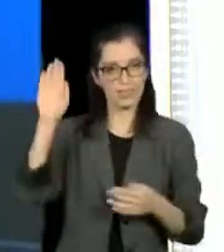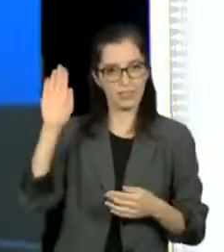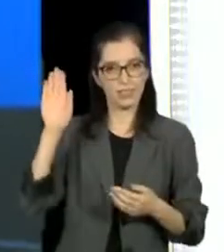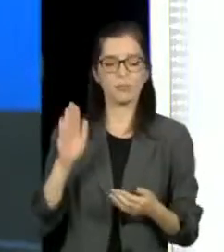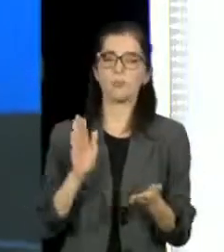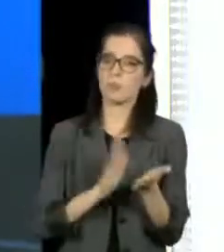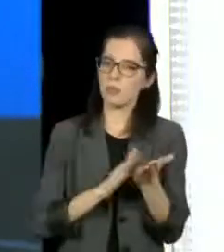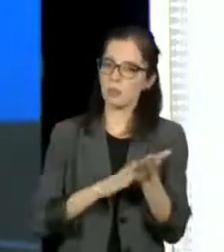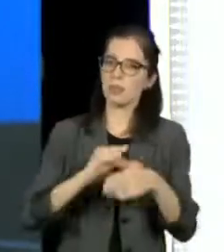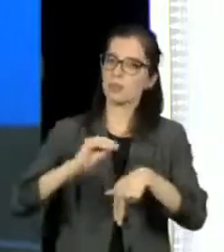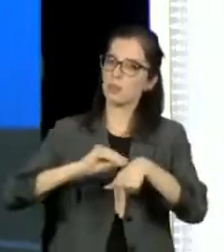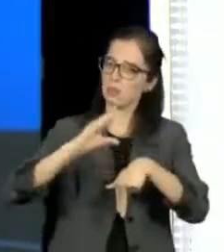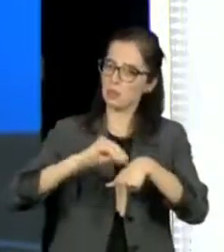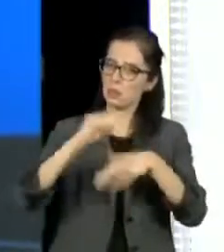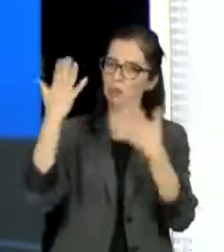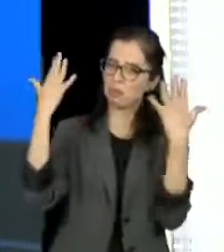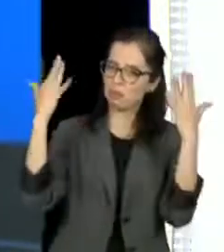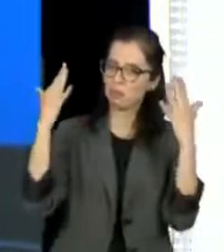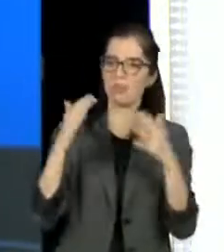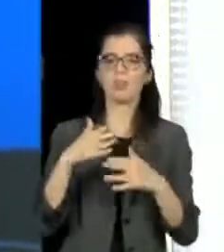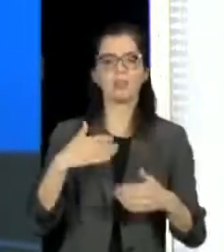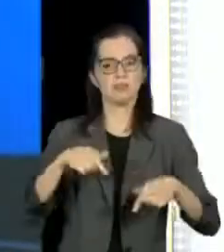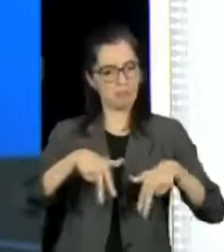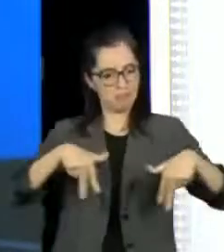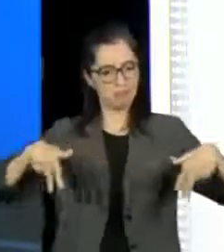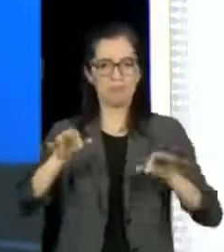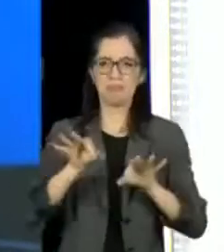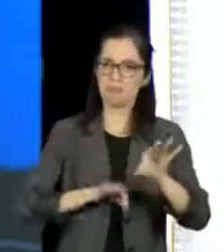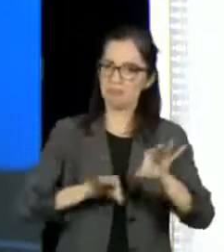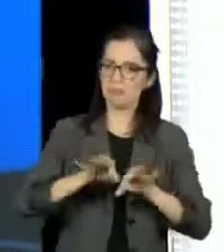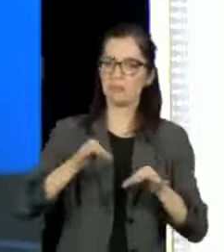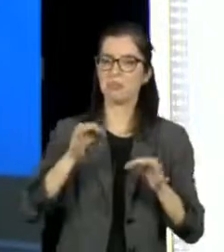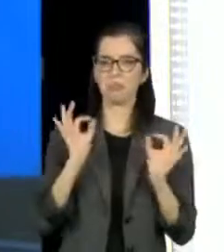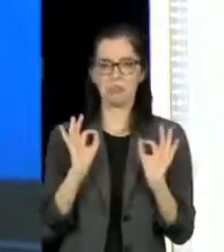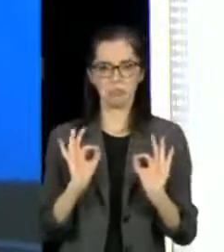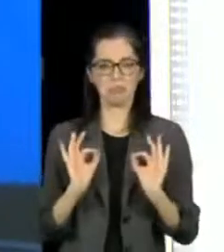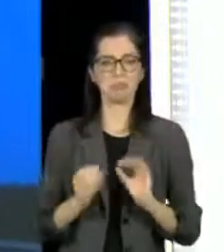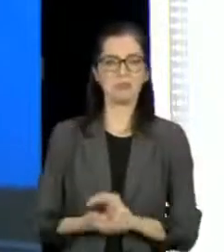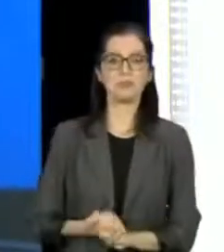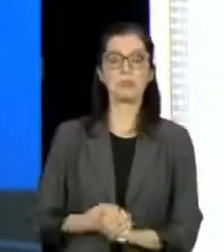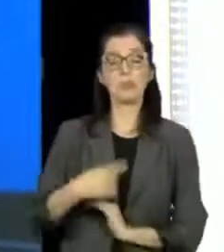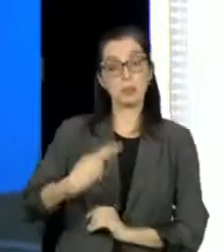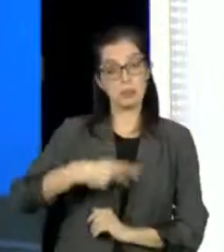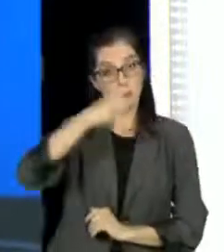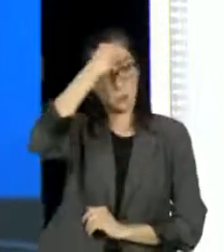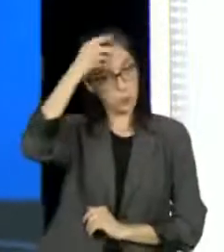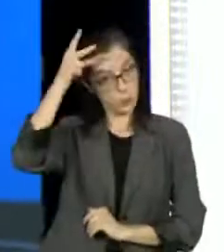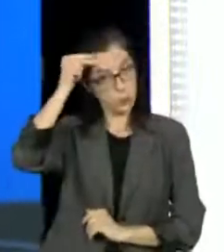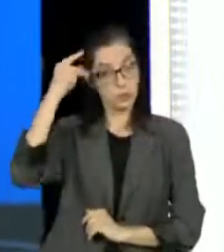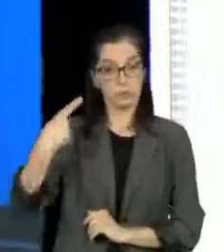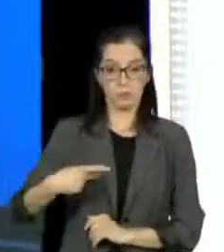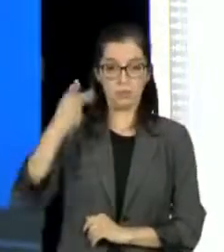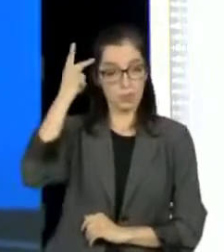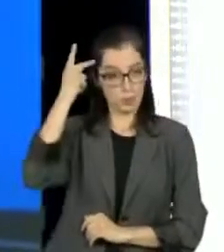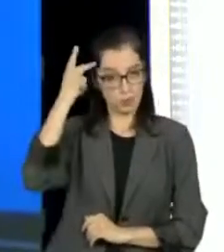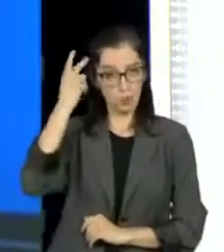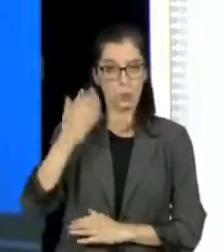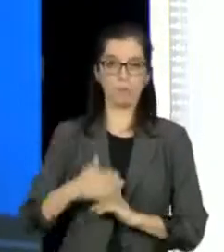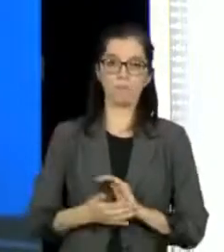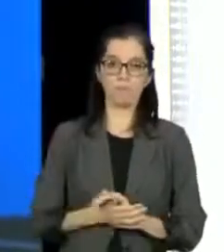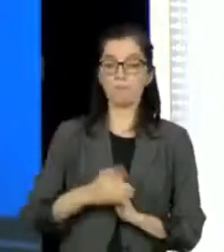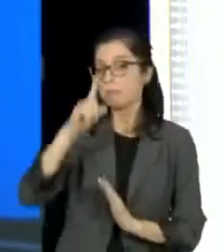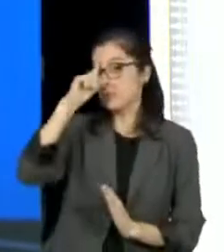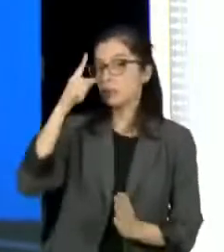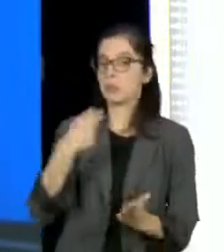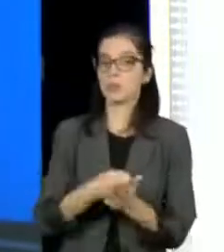TV Cultura pela iniciativa e dizer que enquanto eu for prefeito de São Paulo Quem determina essa